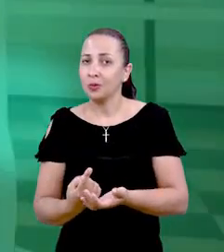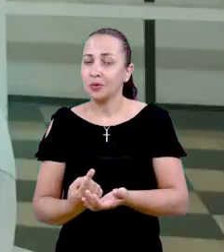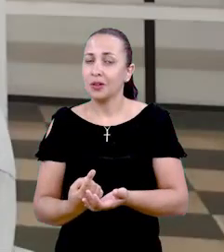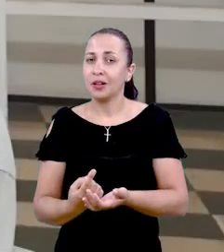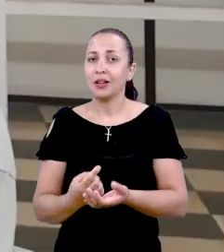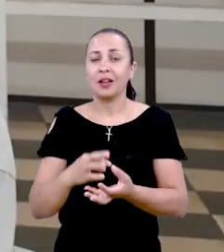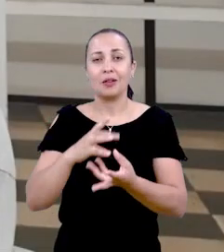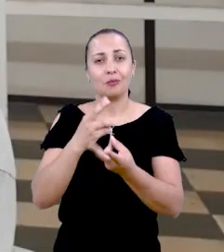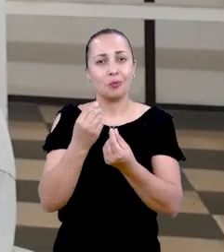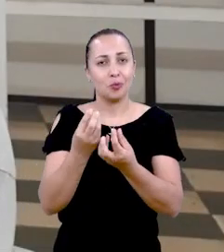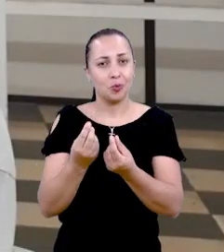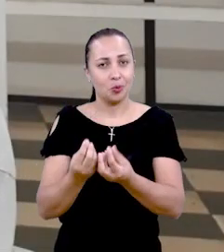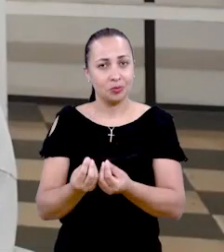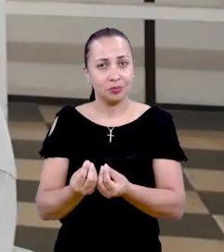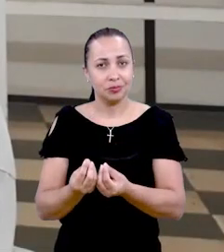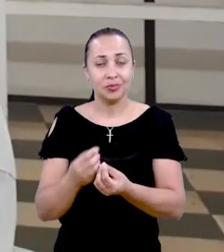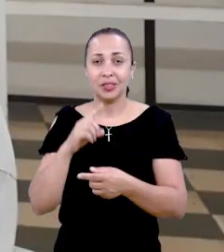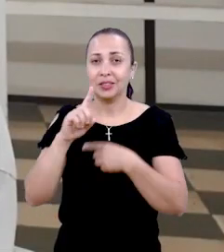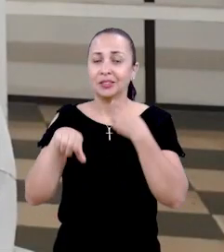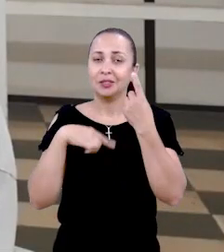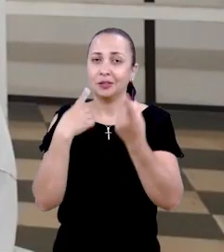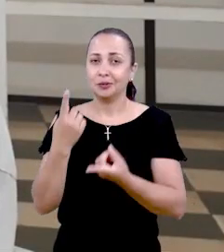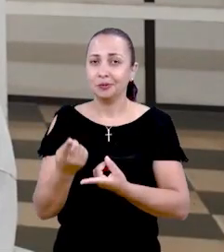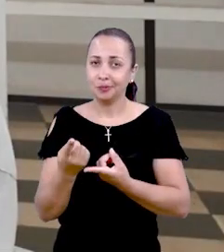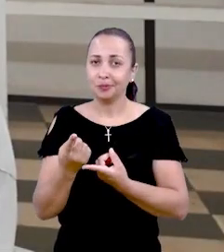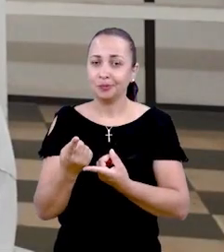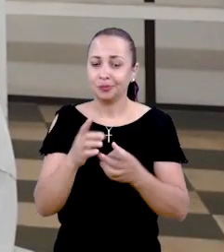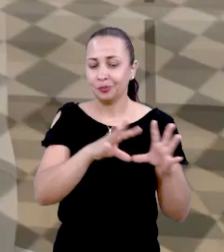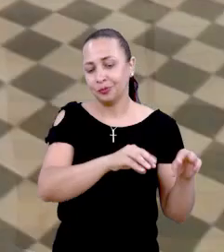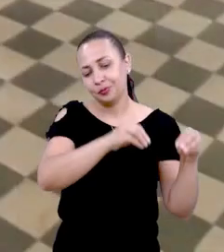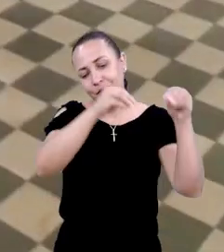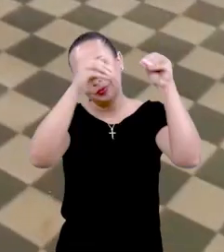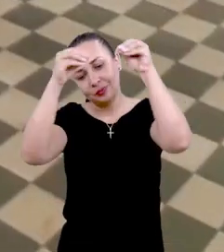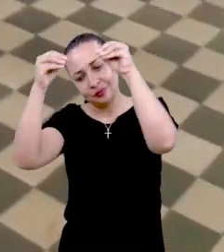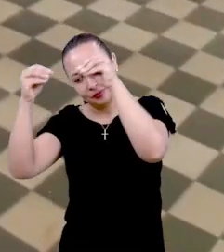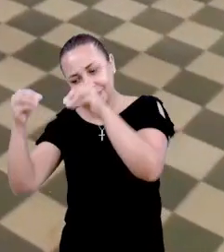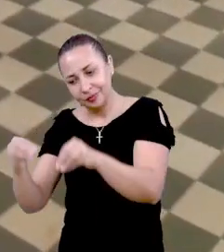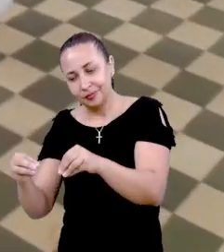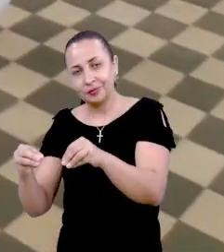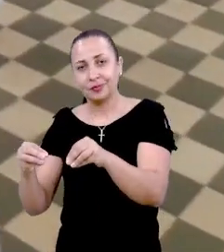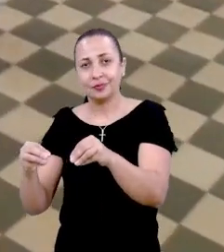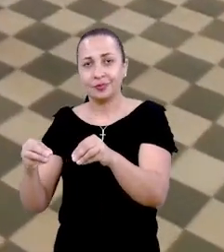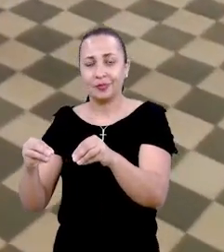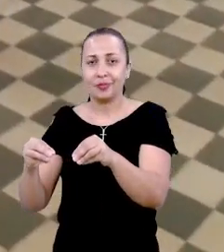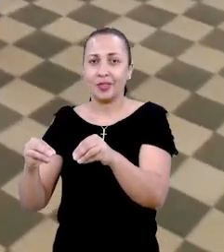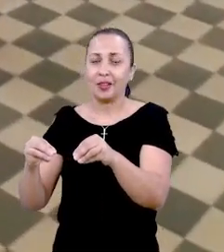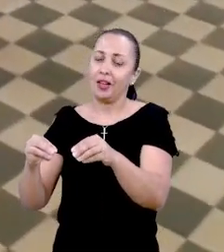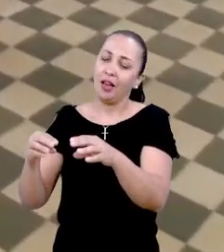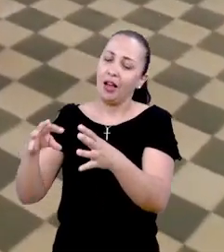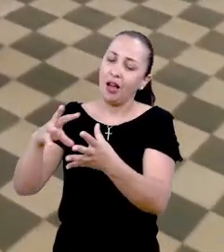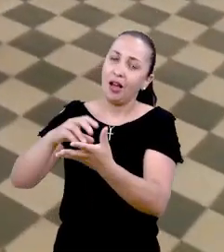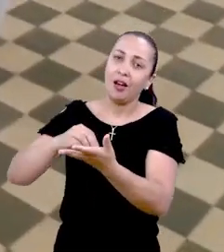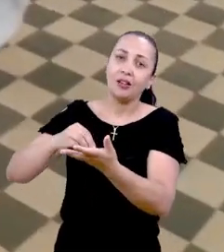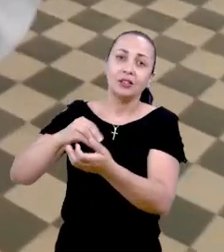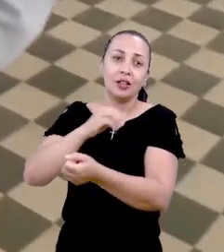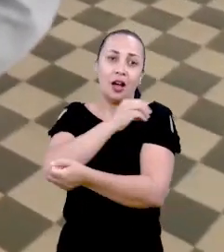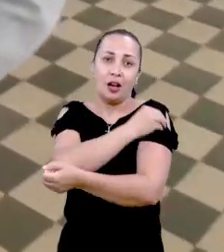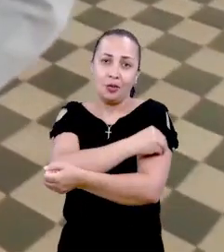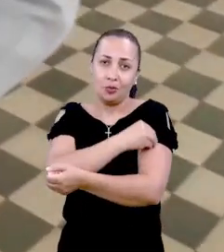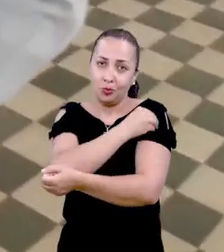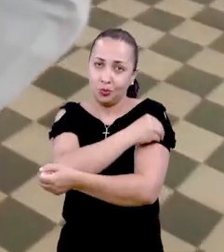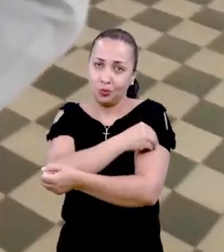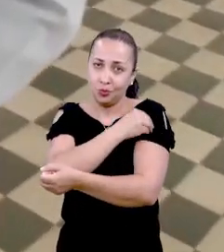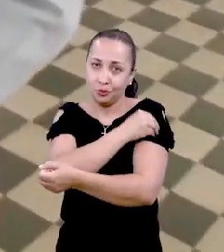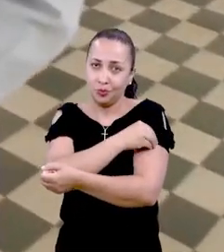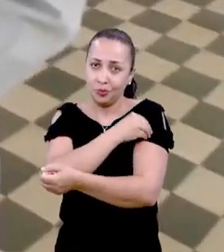foi pulverizado. Depois que pulveriza, é colocado dentro desse pozinho álcool,